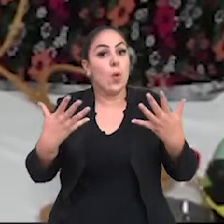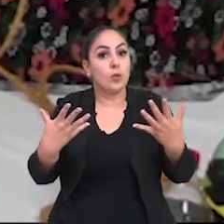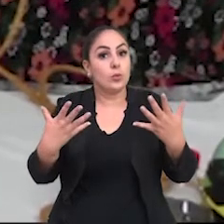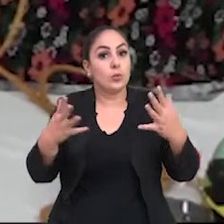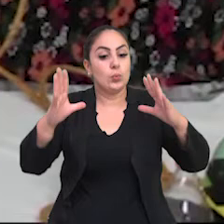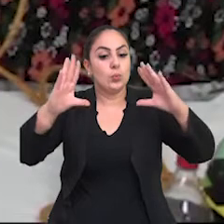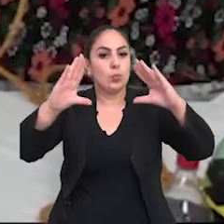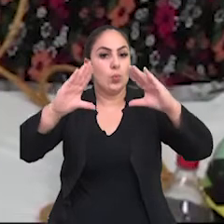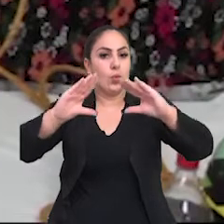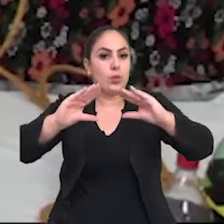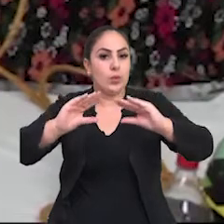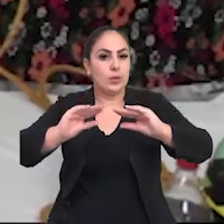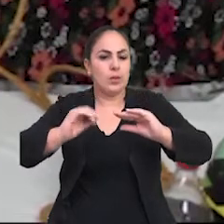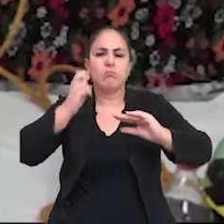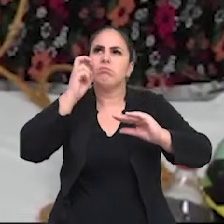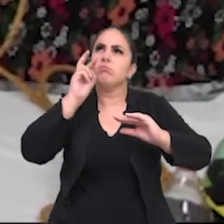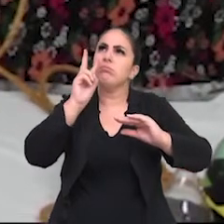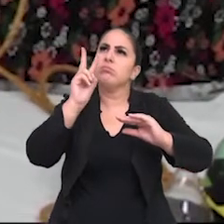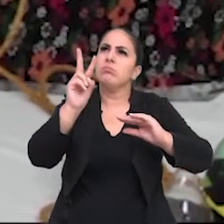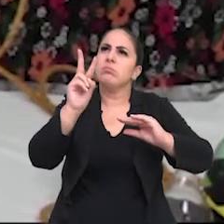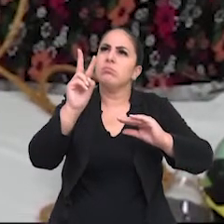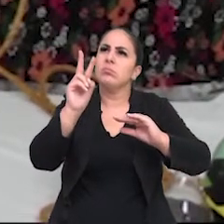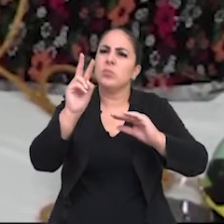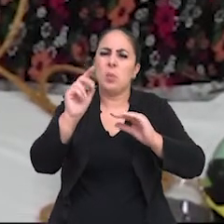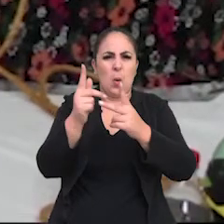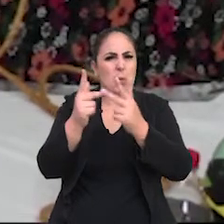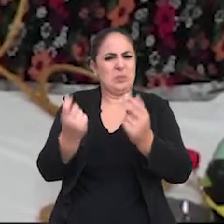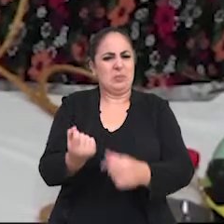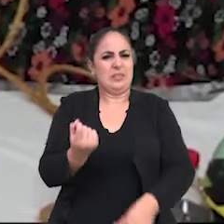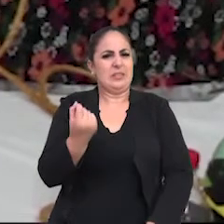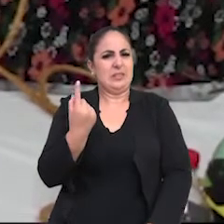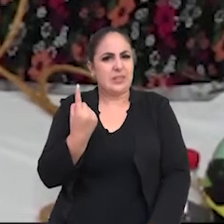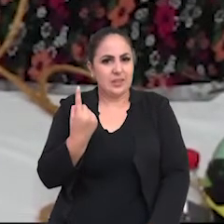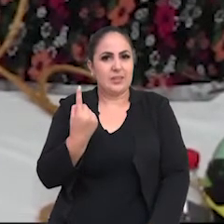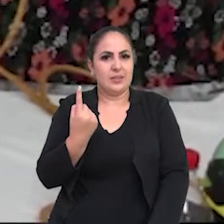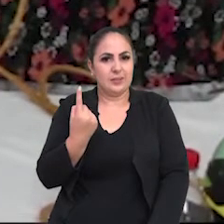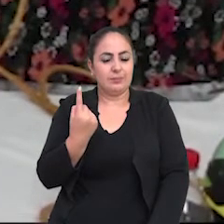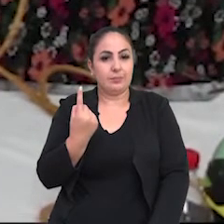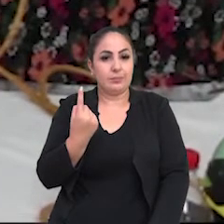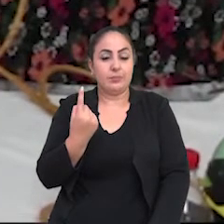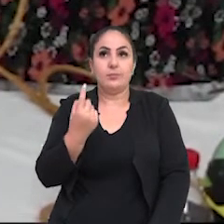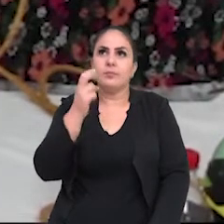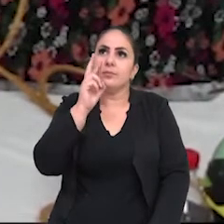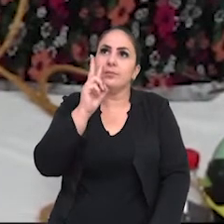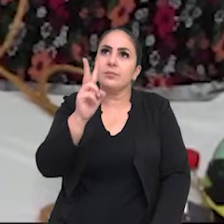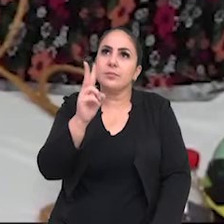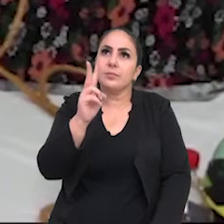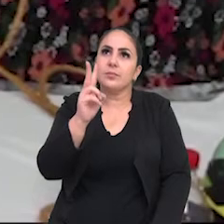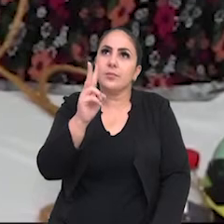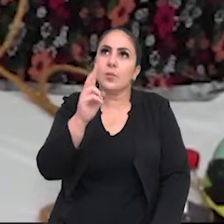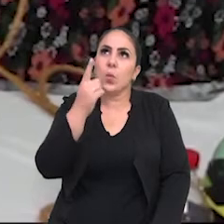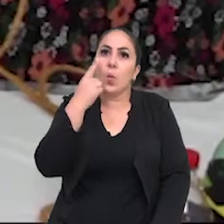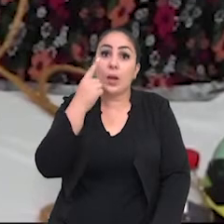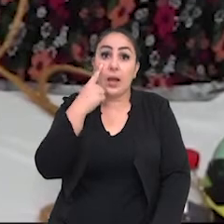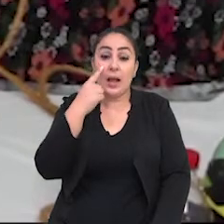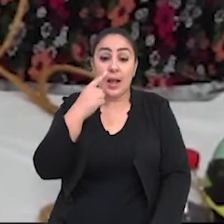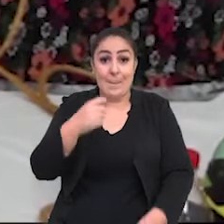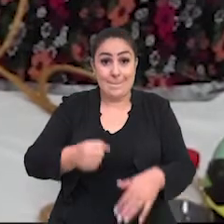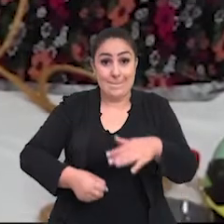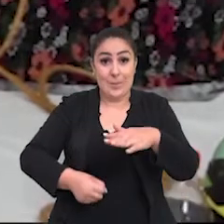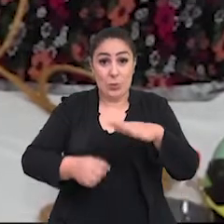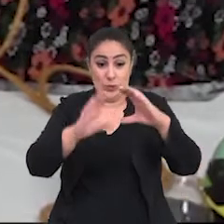quando escureceu, eles viram uma coisa muito estranha. Quando as crianças bateram no